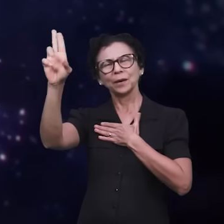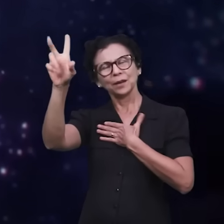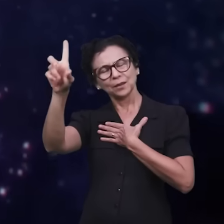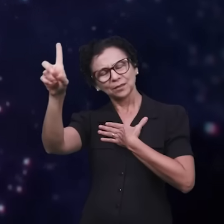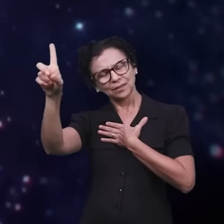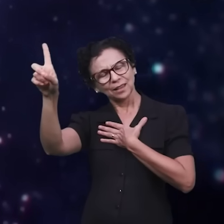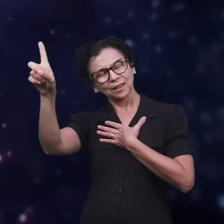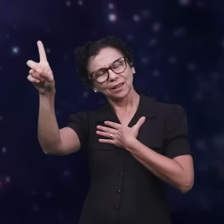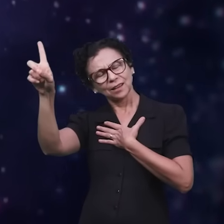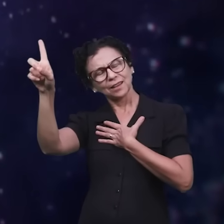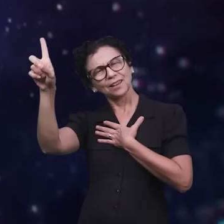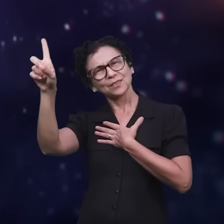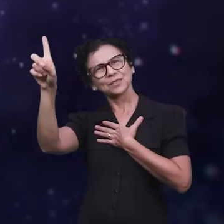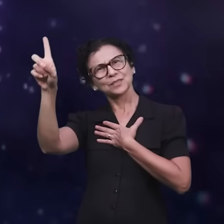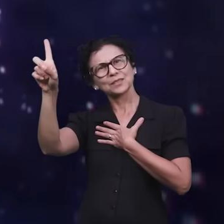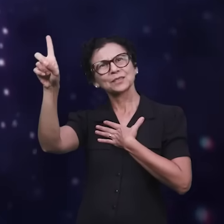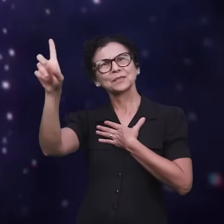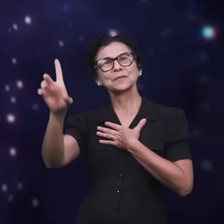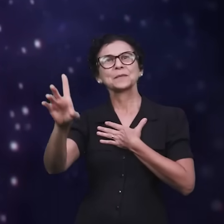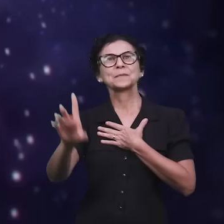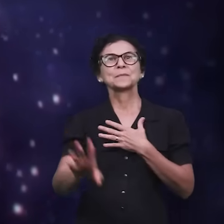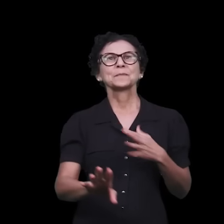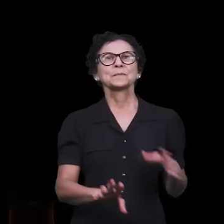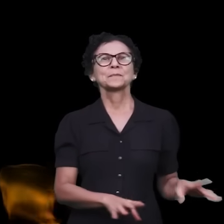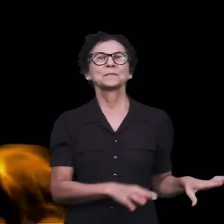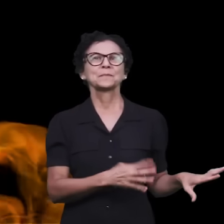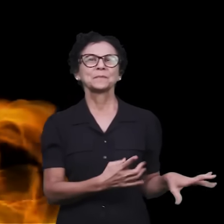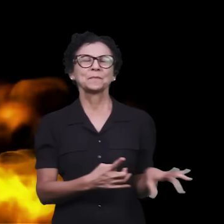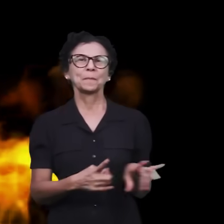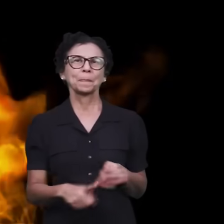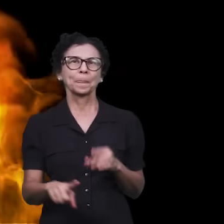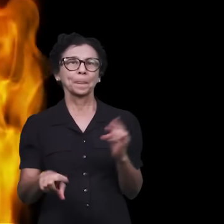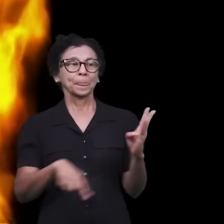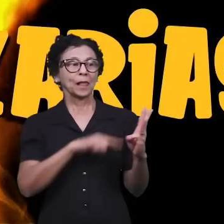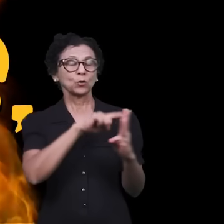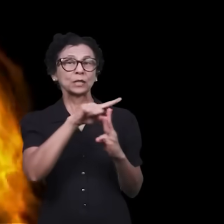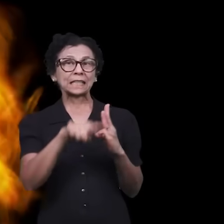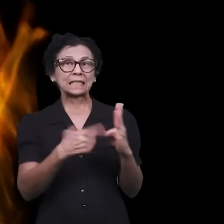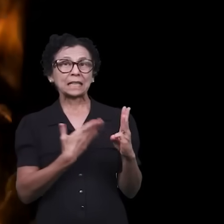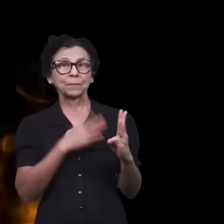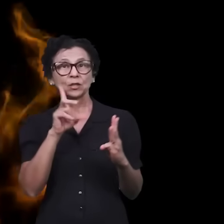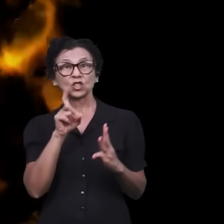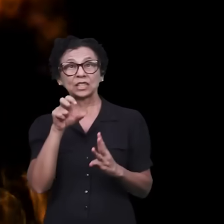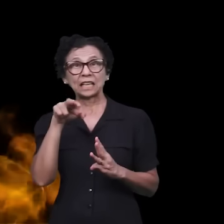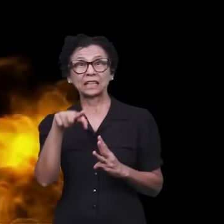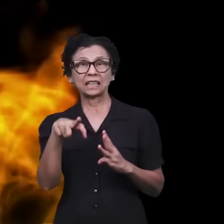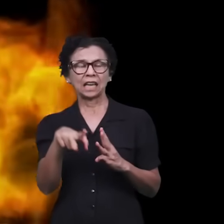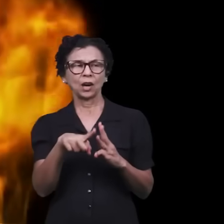Ananias, Misael e Azarias.